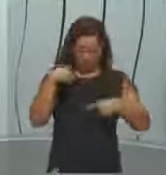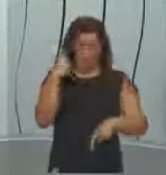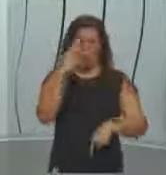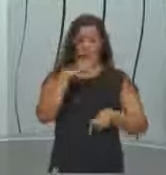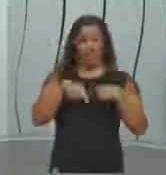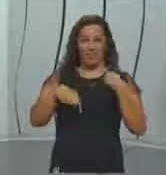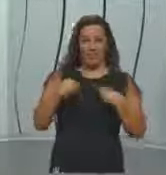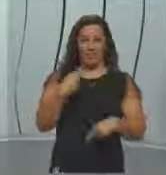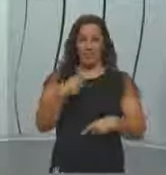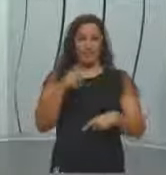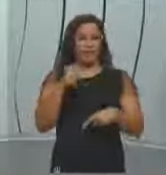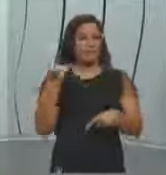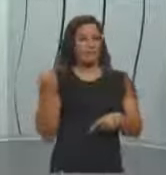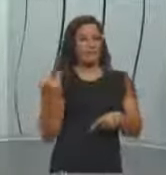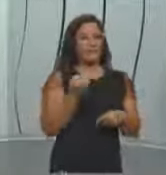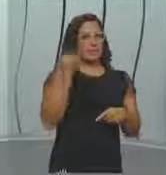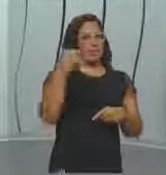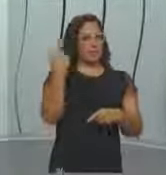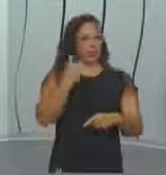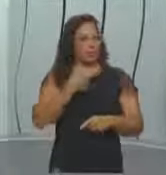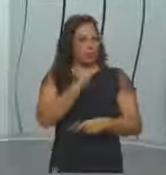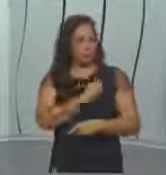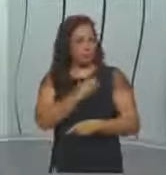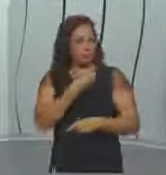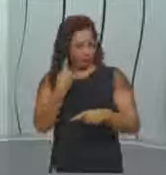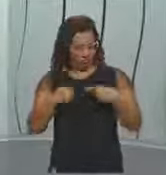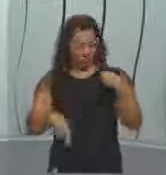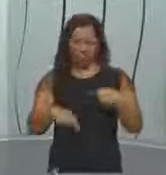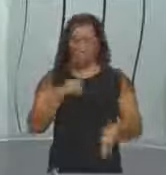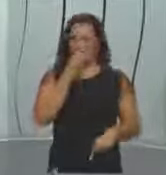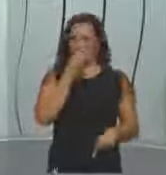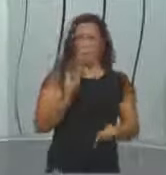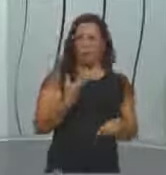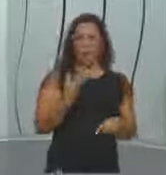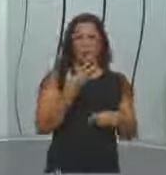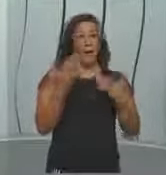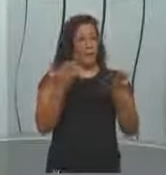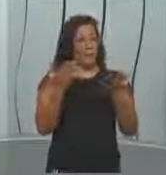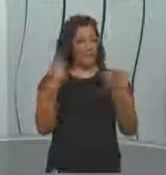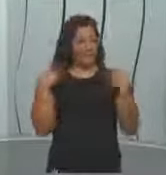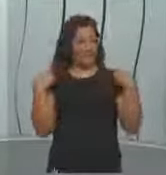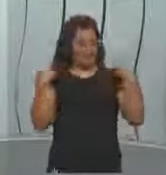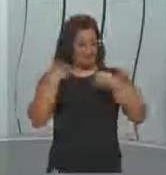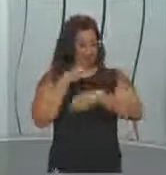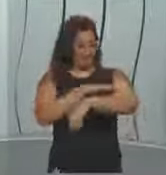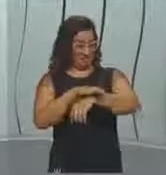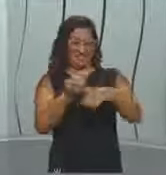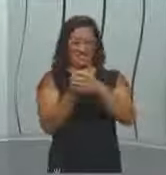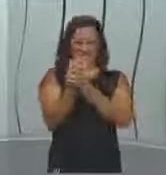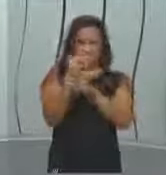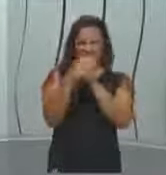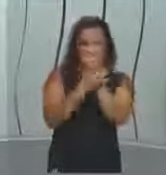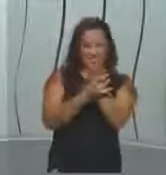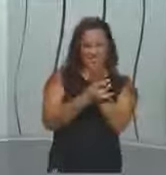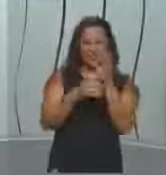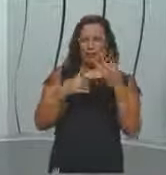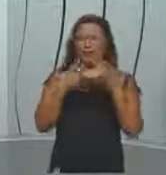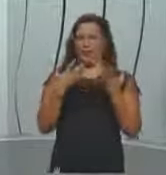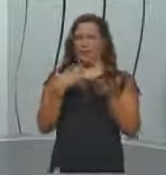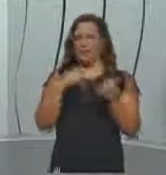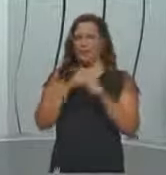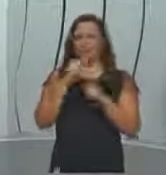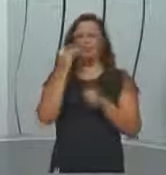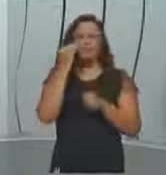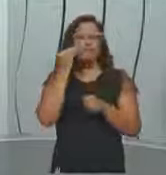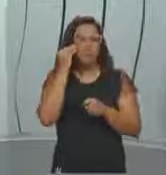a importância dessa integração para o bom funcionamento do corpo. É por isso que eu estou vestido aqui com o jaleco, com as luvas, porque eu quero fazer uma